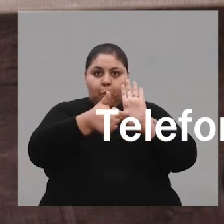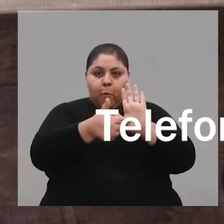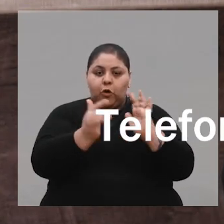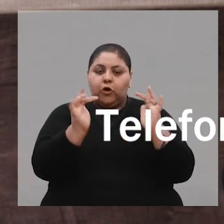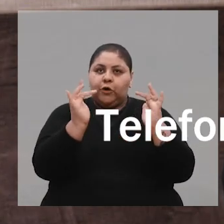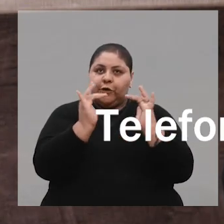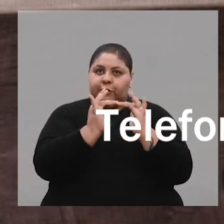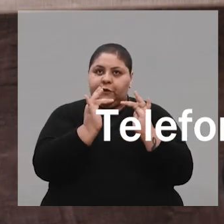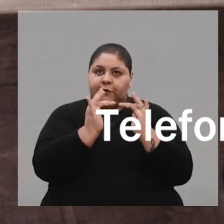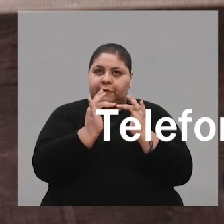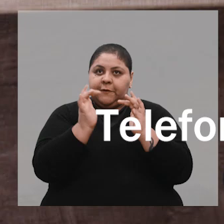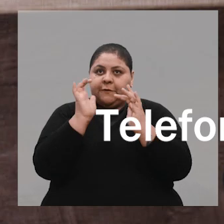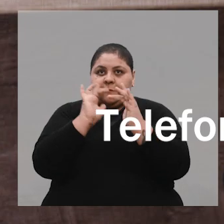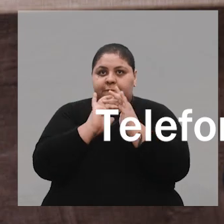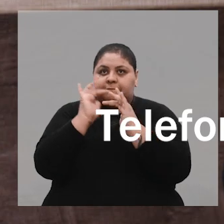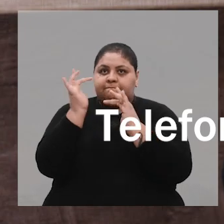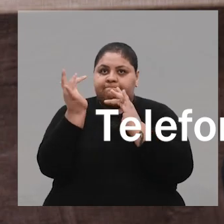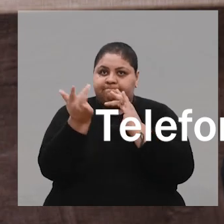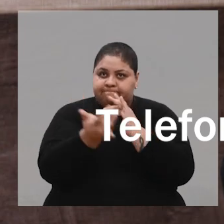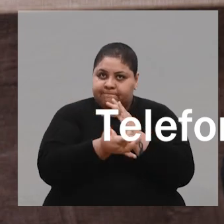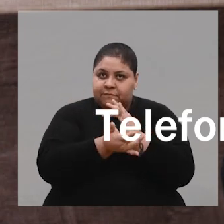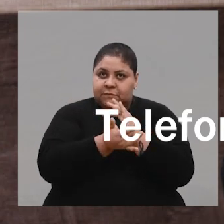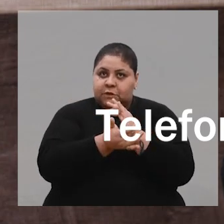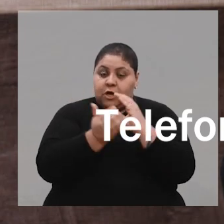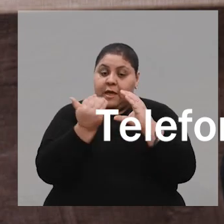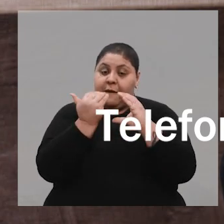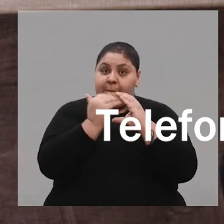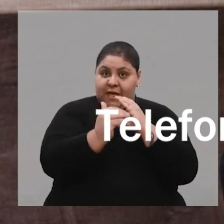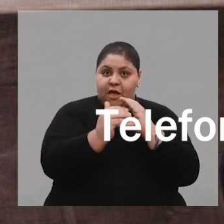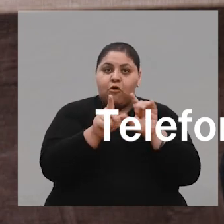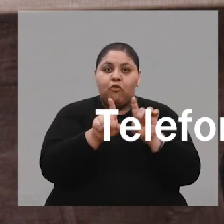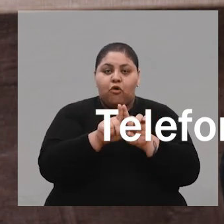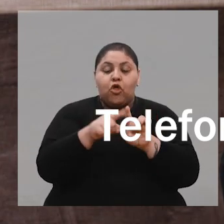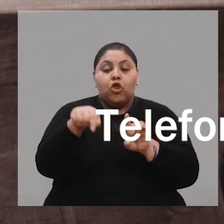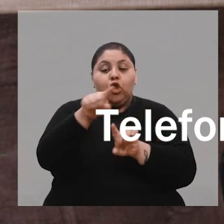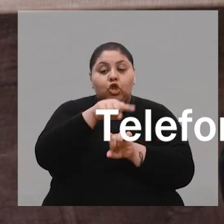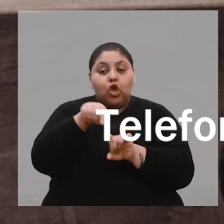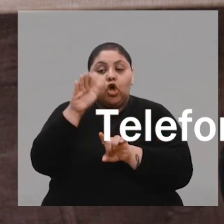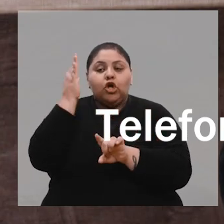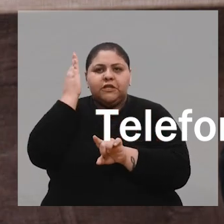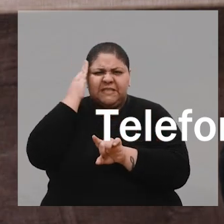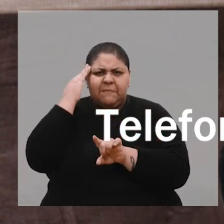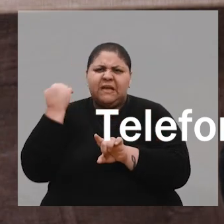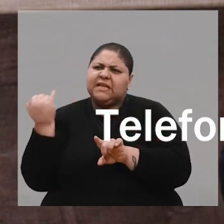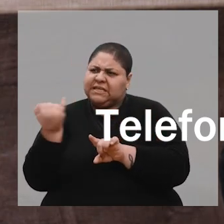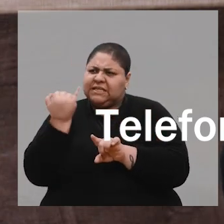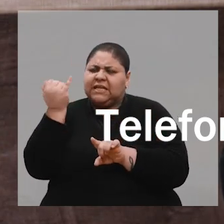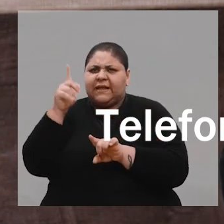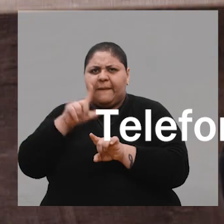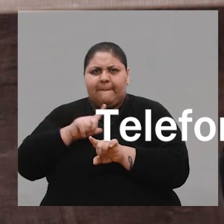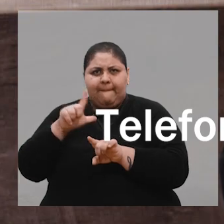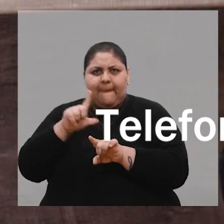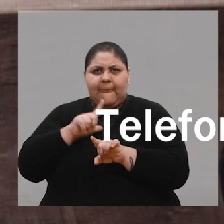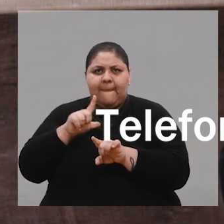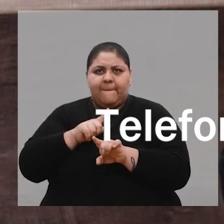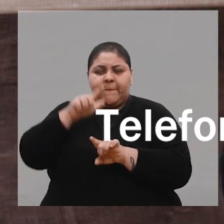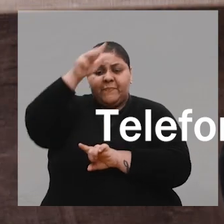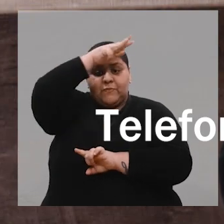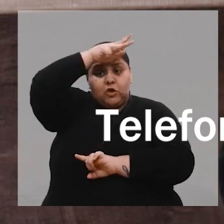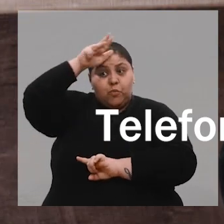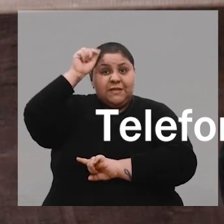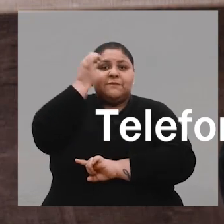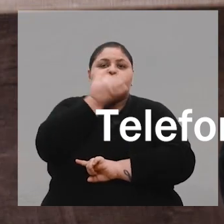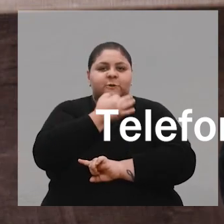nossos contatos, as nossas redes sociais, o nosso e-mail. E nós sabemos a importância que tem